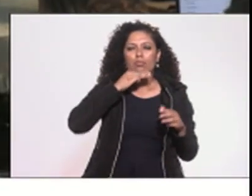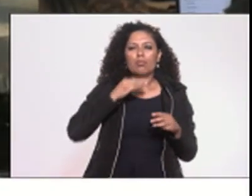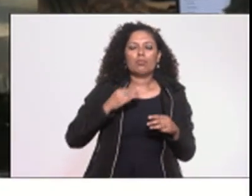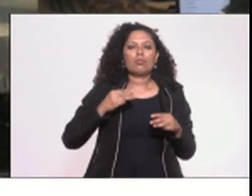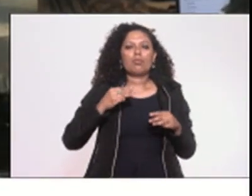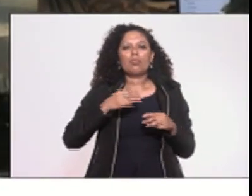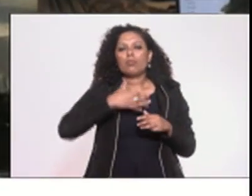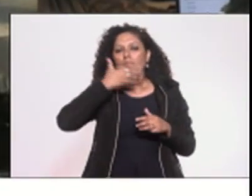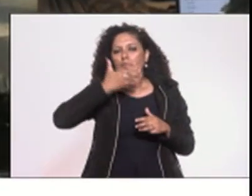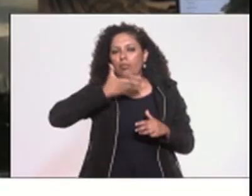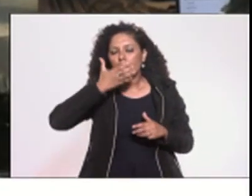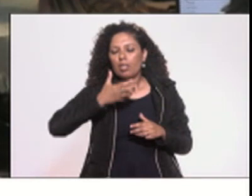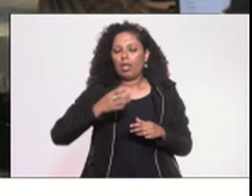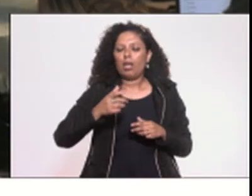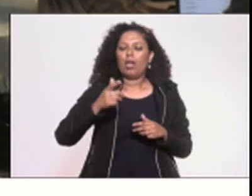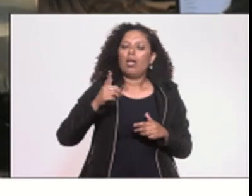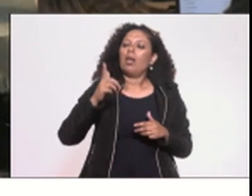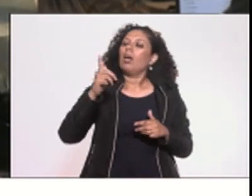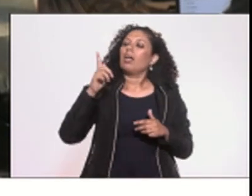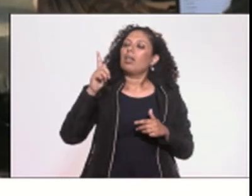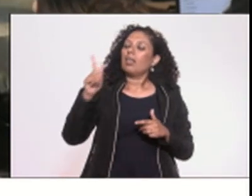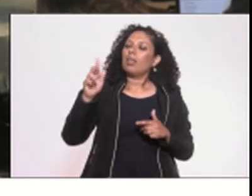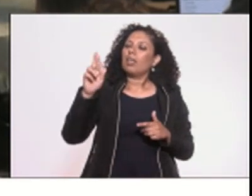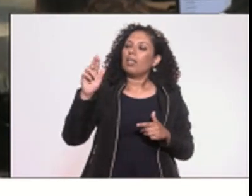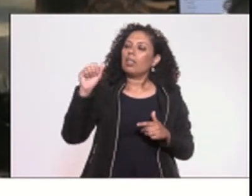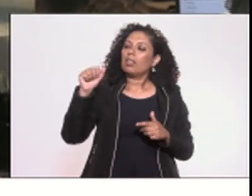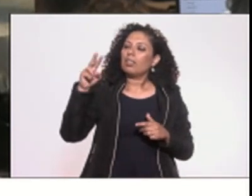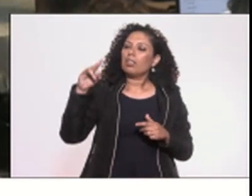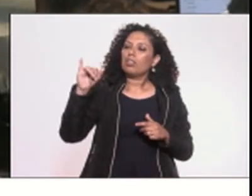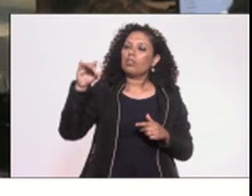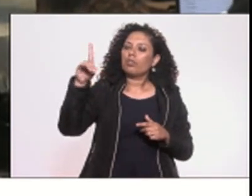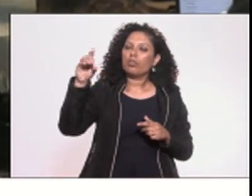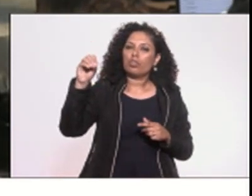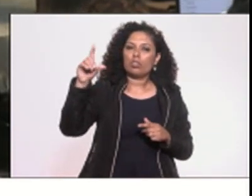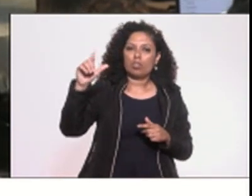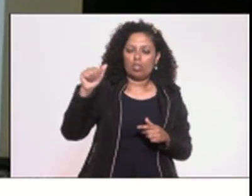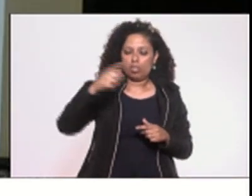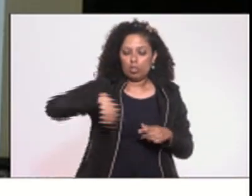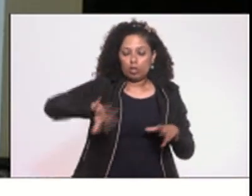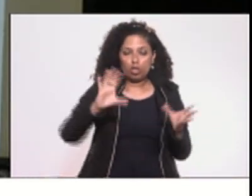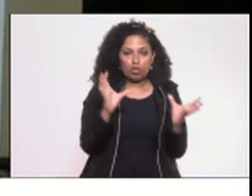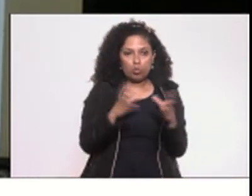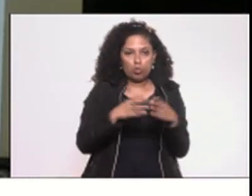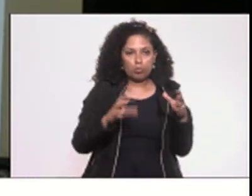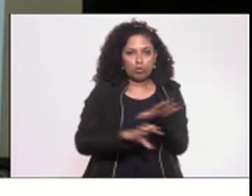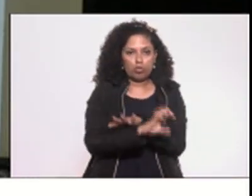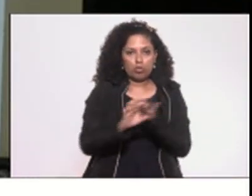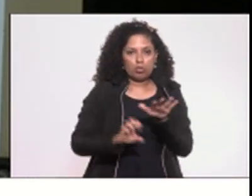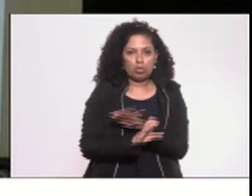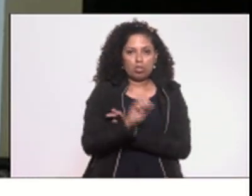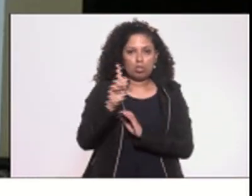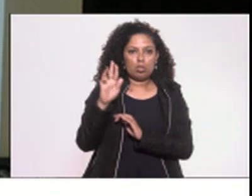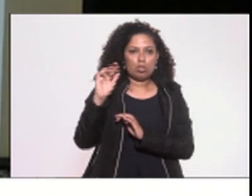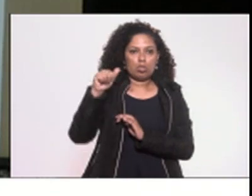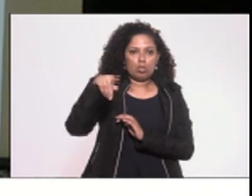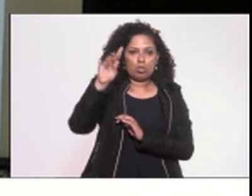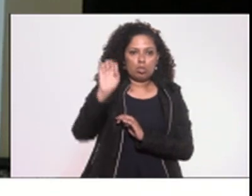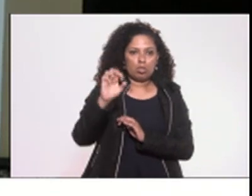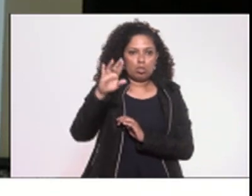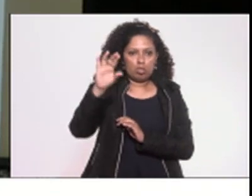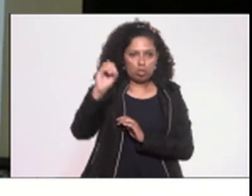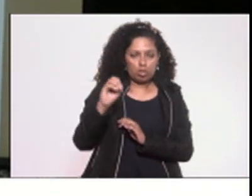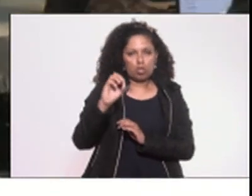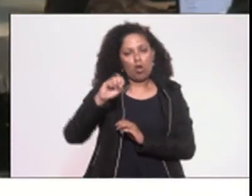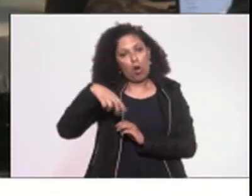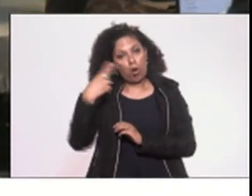Então, a GR Agrária é uma empresa que pertence ao Grupo Grande Rio. O Grupo Grande Rio, mais conhecido como Grupo